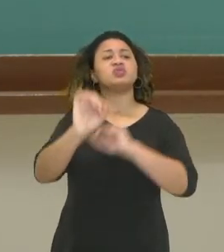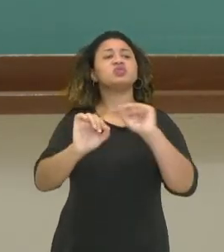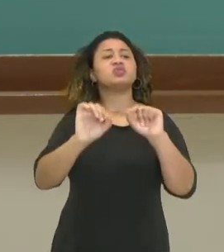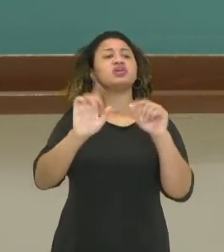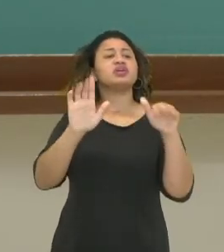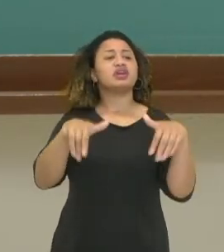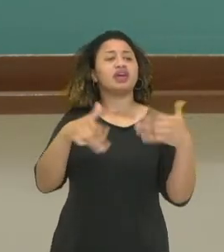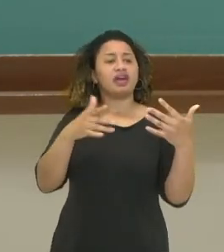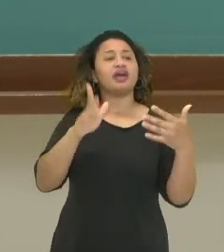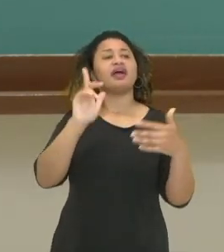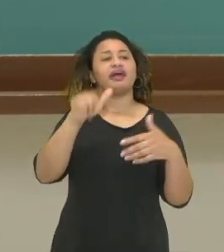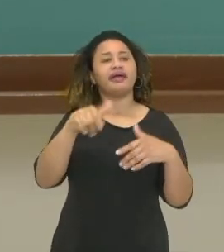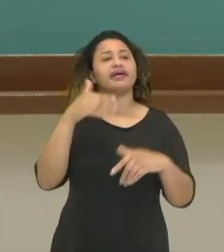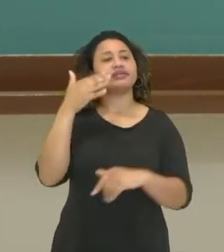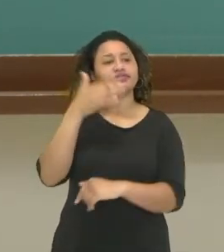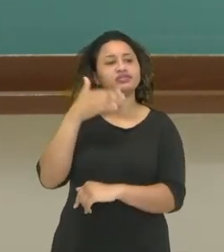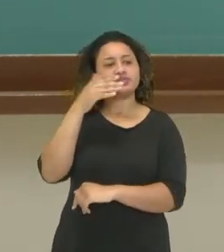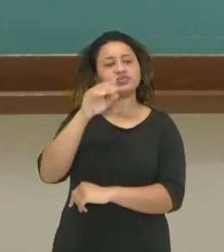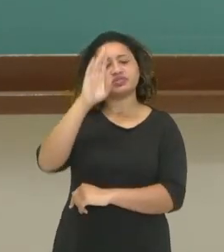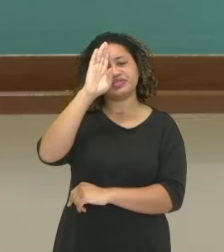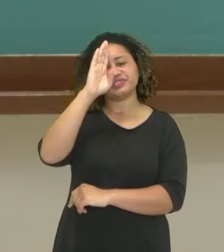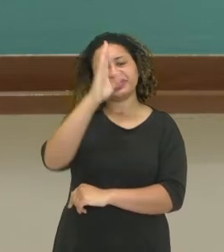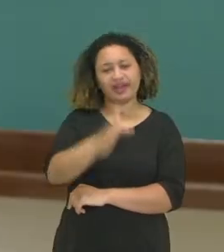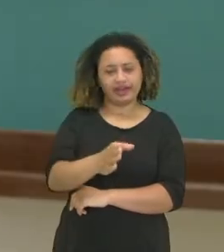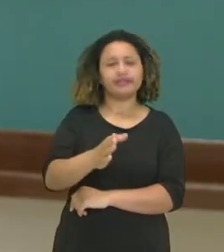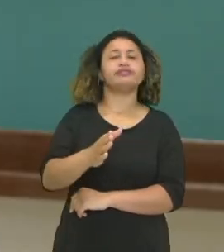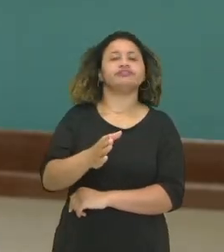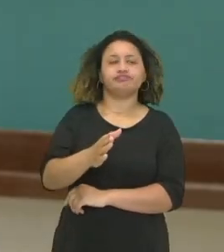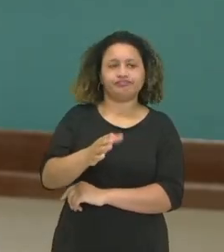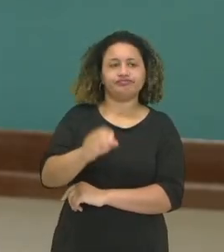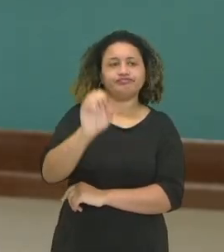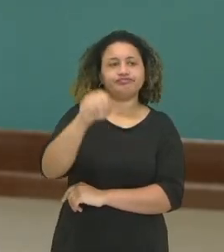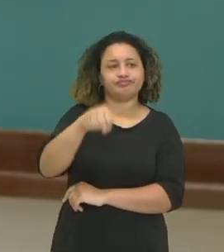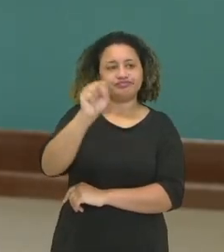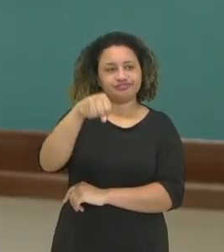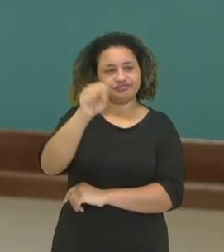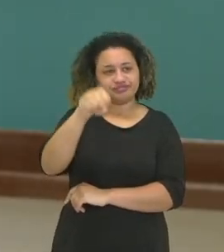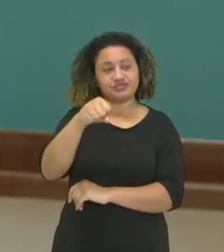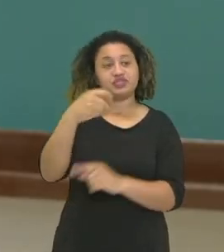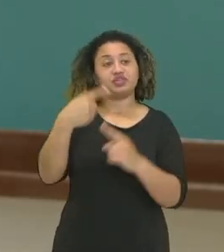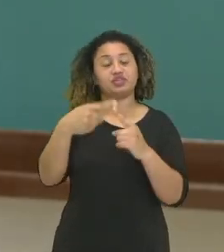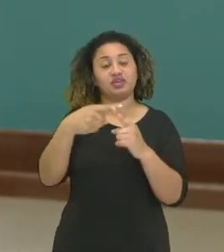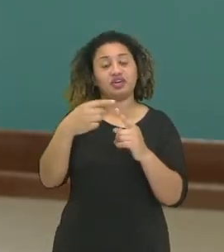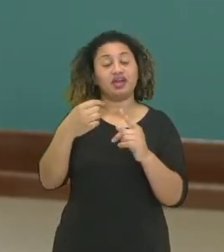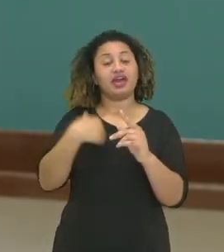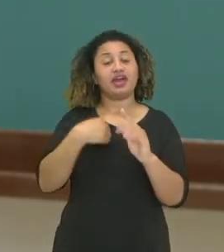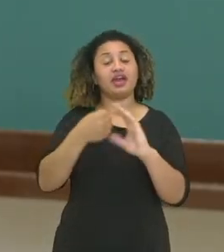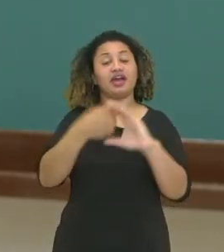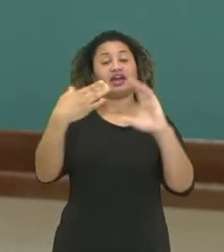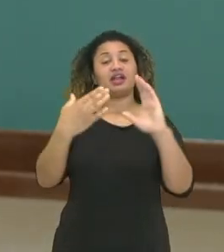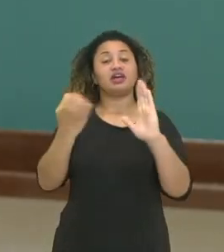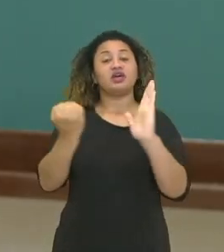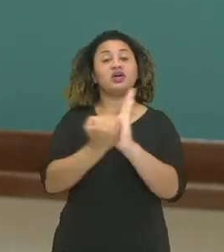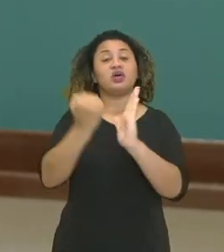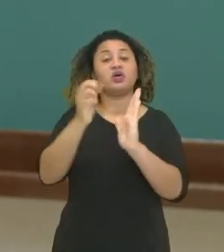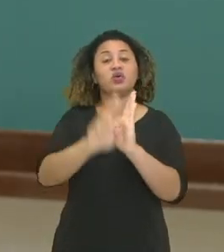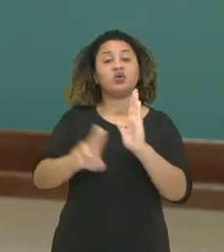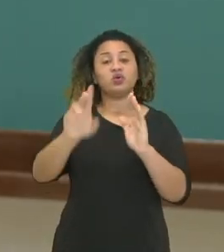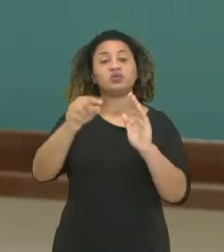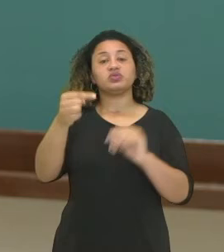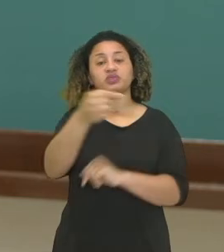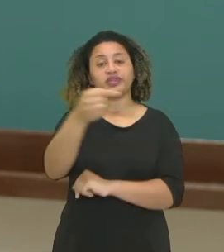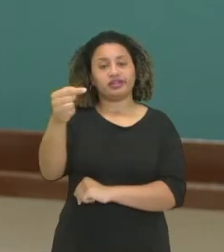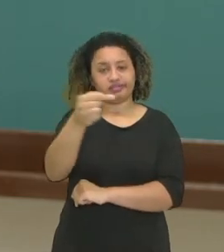é? Acertou quem disse que é o discurso direto. Muito bem. Marcado pelo uso do